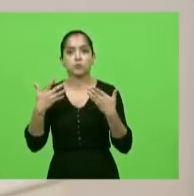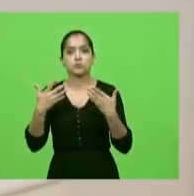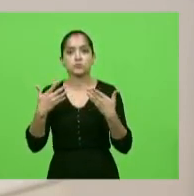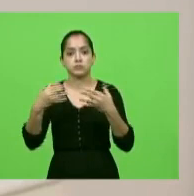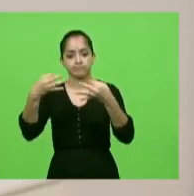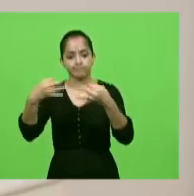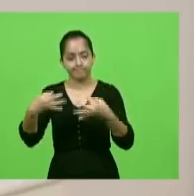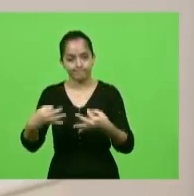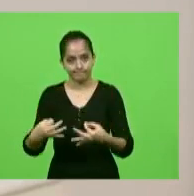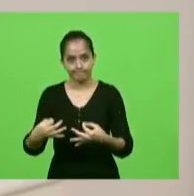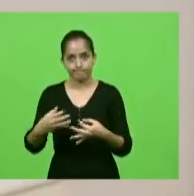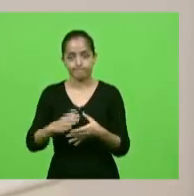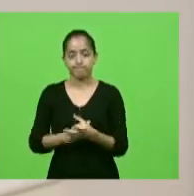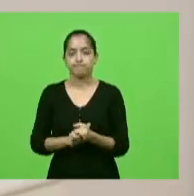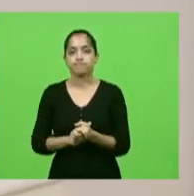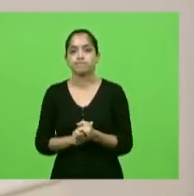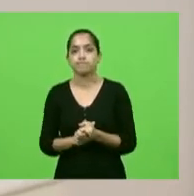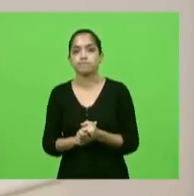fecha aspas.